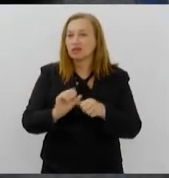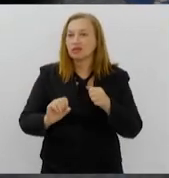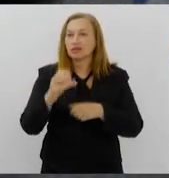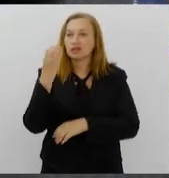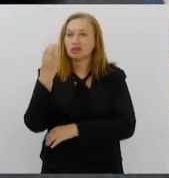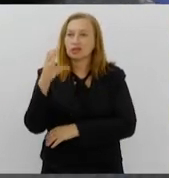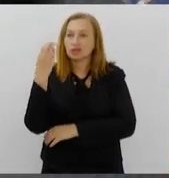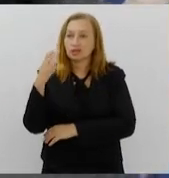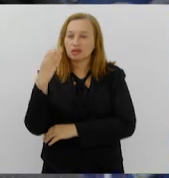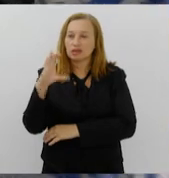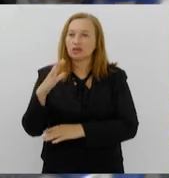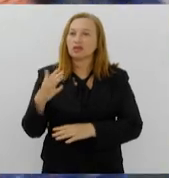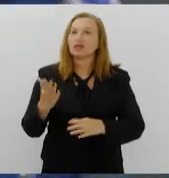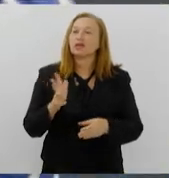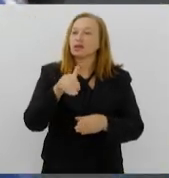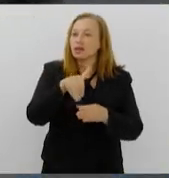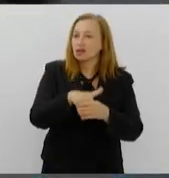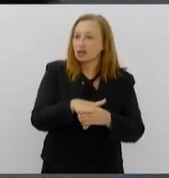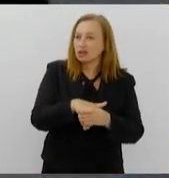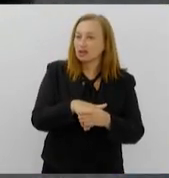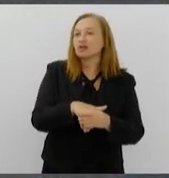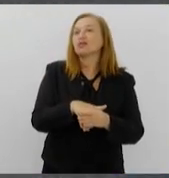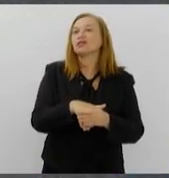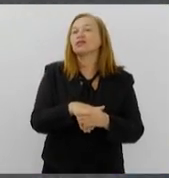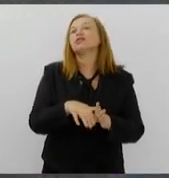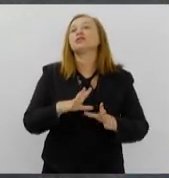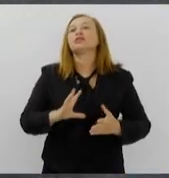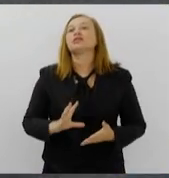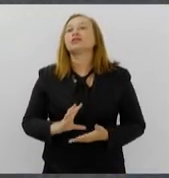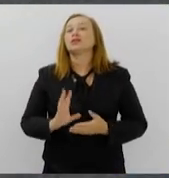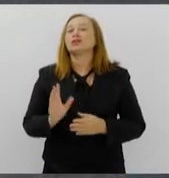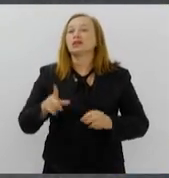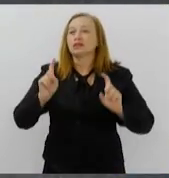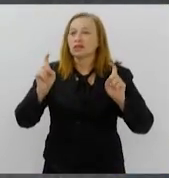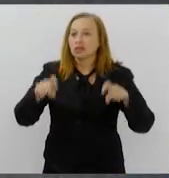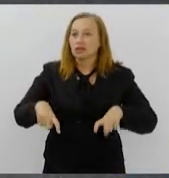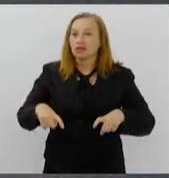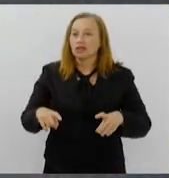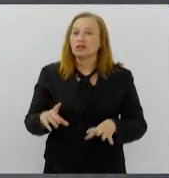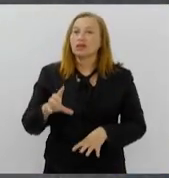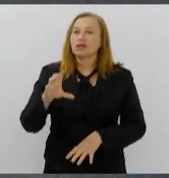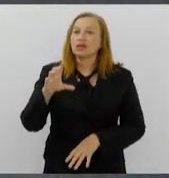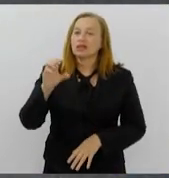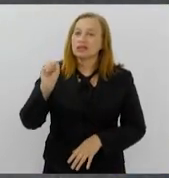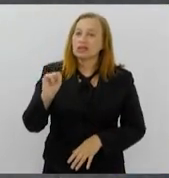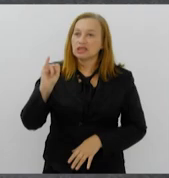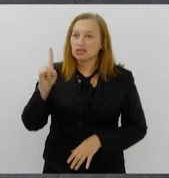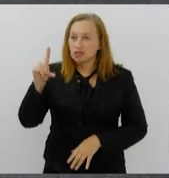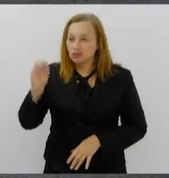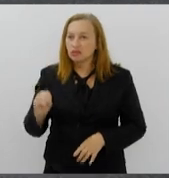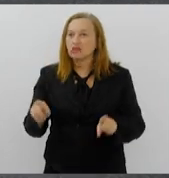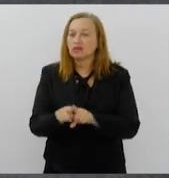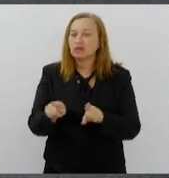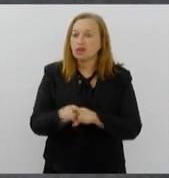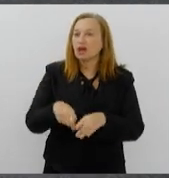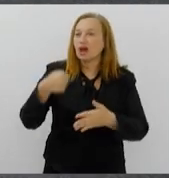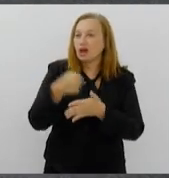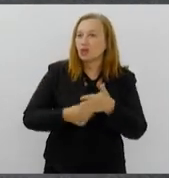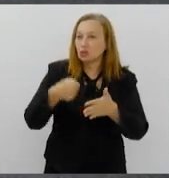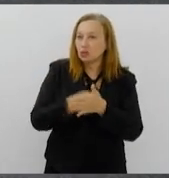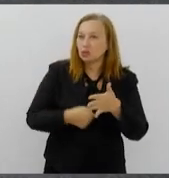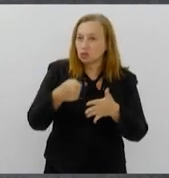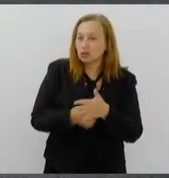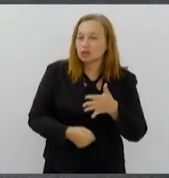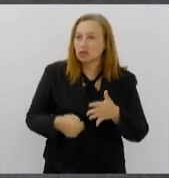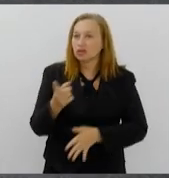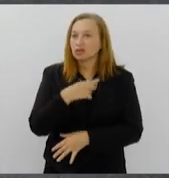Niterói, elegendo candidatos do Campo Popular e Democrático, com salvo especial ao querido Silvio, e a continuidade da luta para que